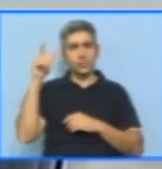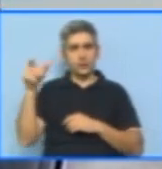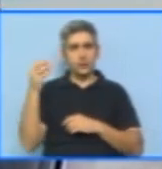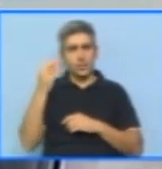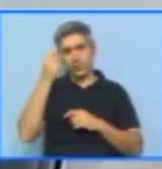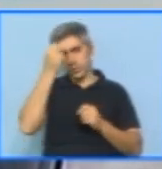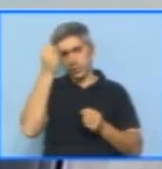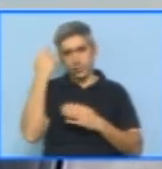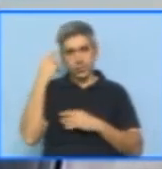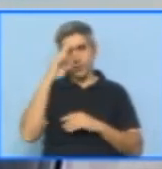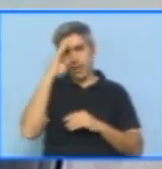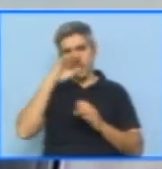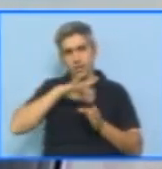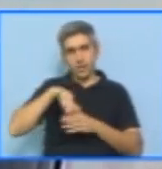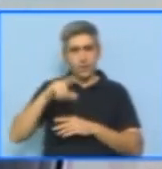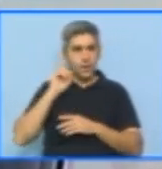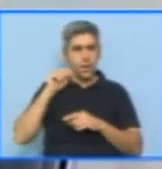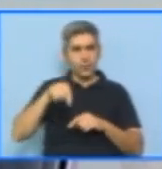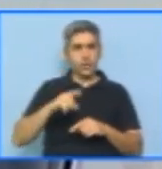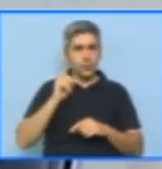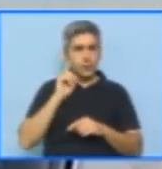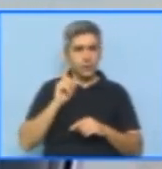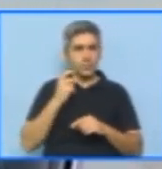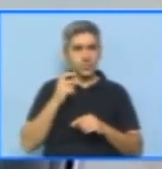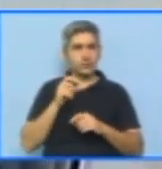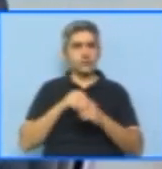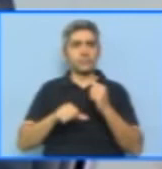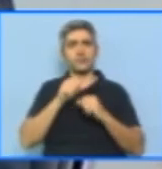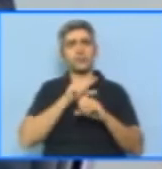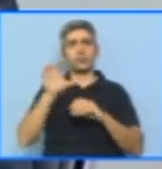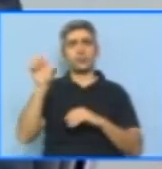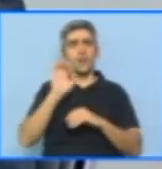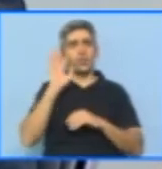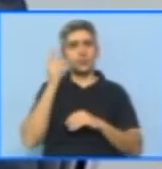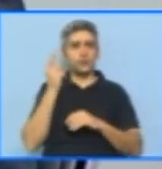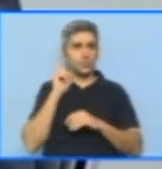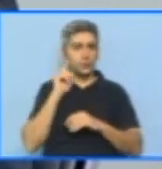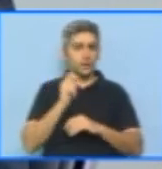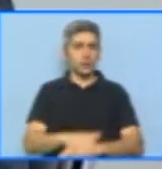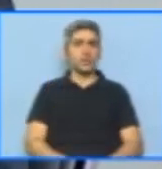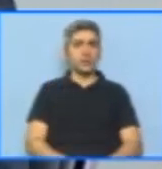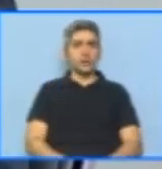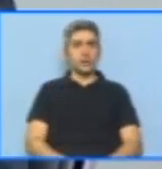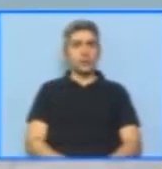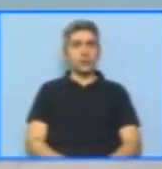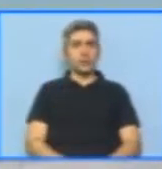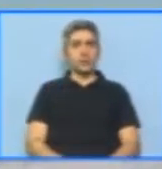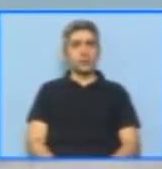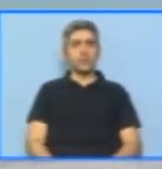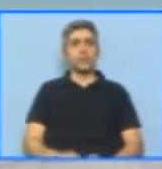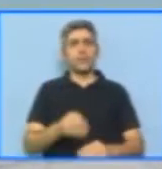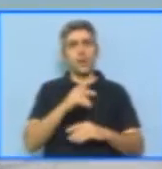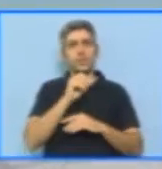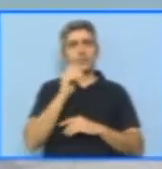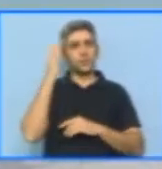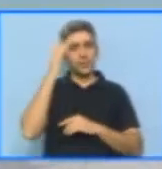esquecer o Papa imediatamente, no próprio dia. Há que recuperar, de facto, tudo aquilo que aconteceu. Paulo Santos, o comunicar